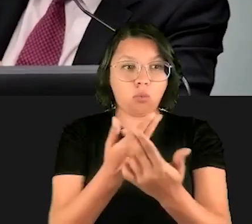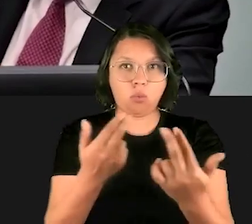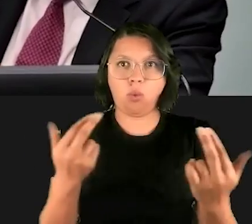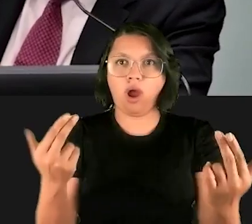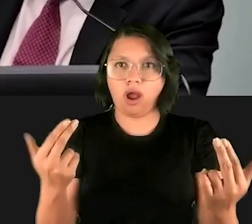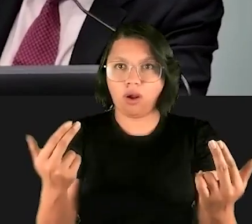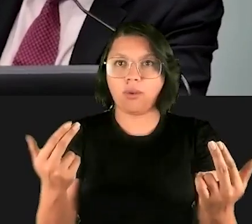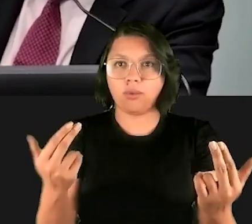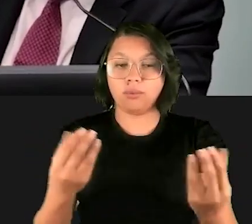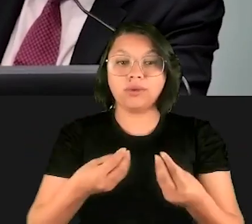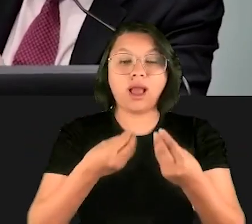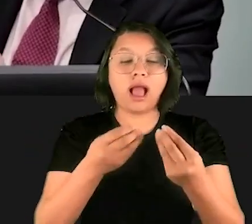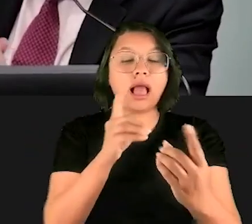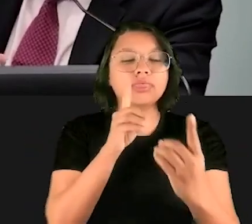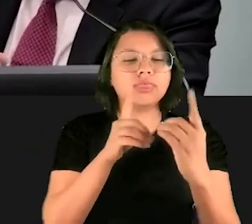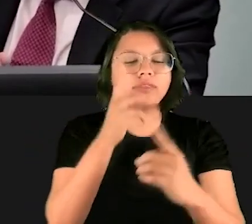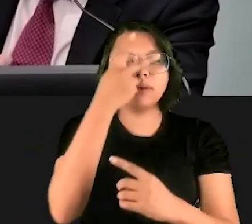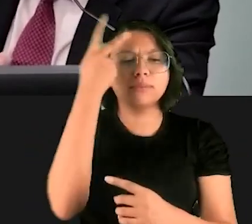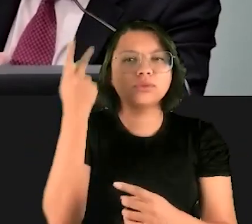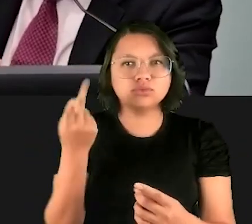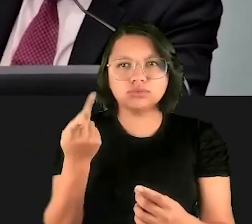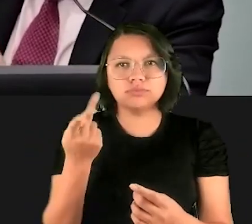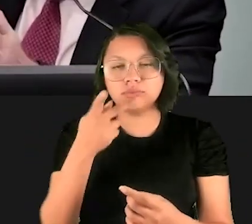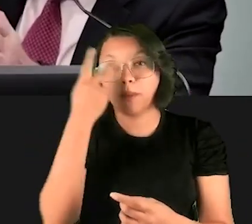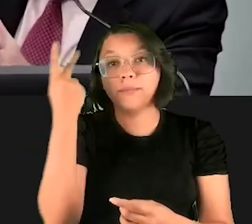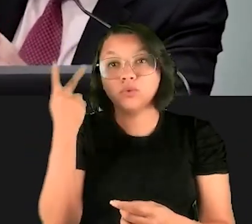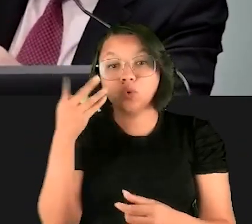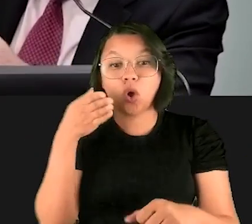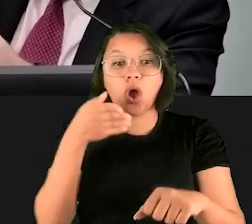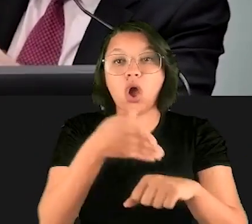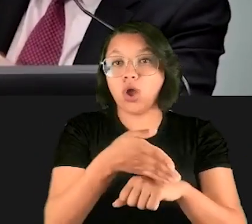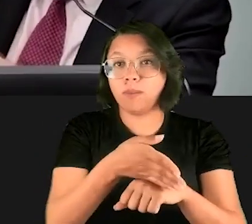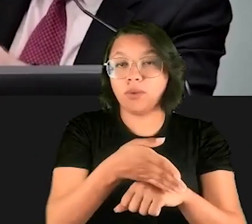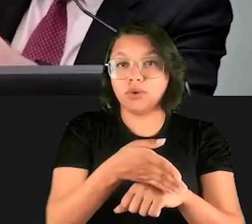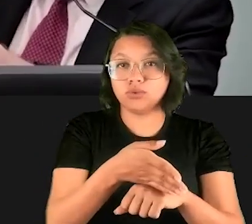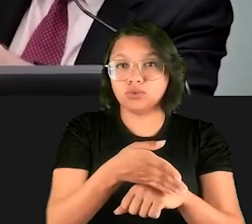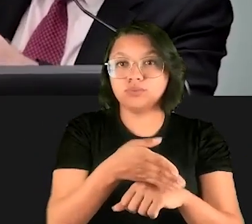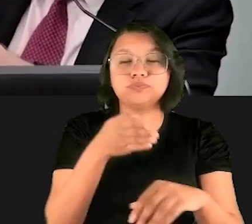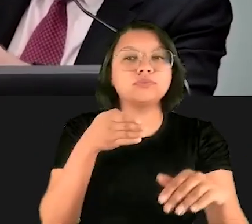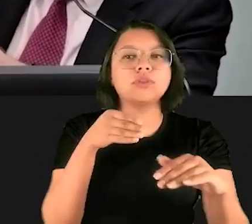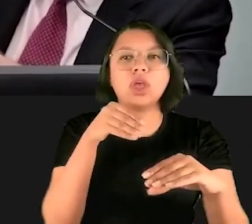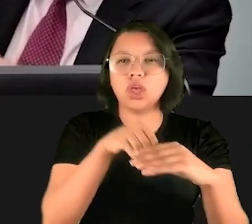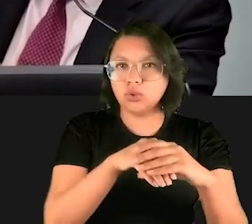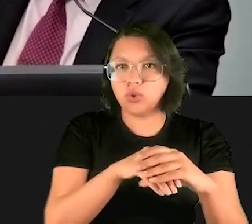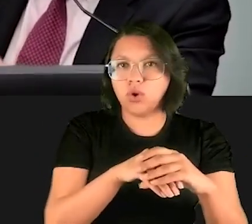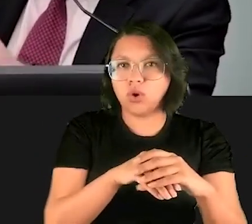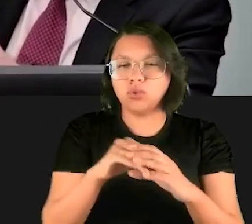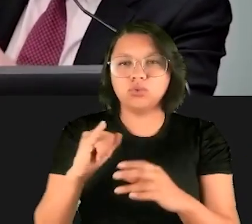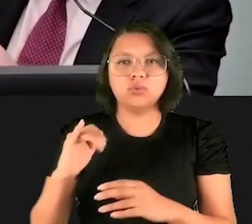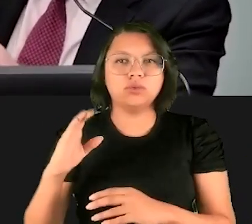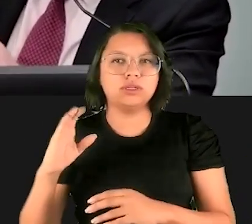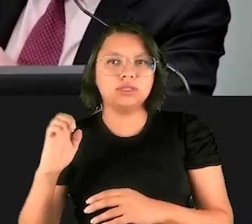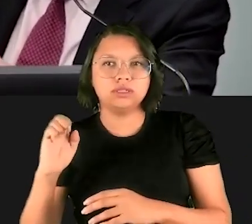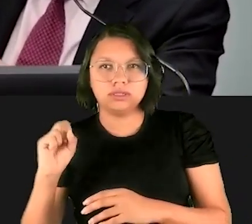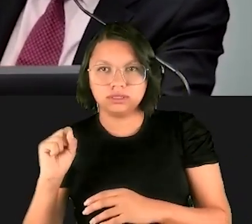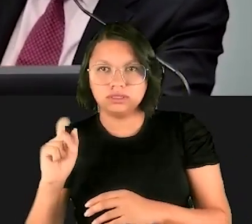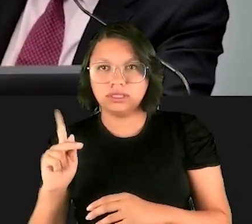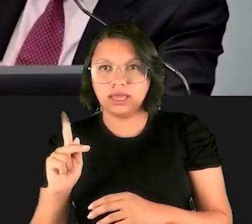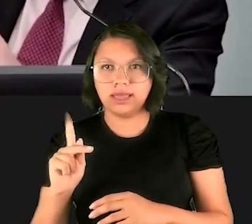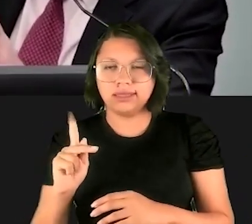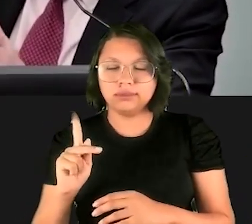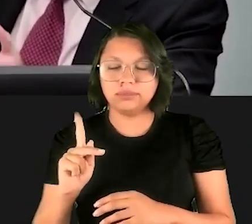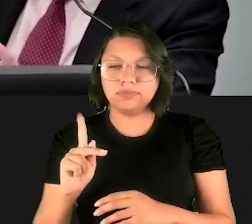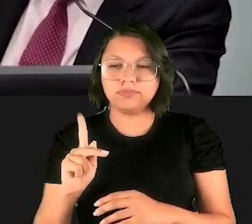pacientes, totalmente padronizado. Então, paciente que entrar no ICESP com câncer de mama, HER2 positivo, avançado, etc., vai receber o mesmo